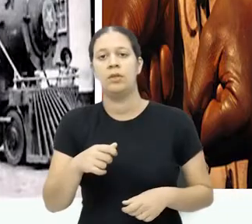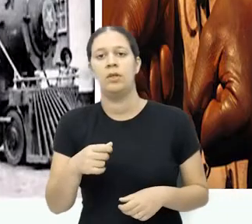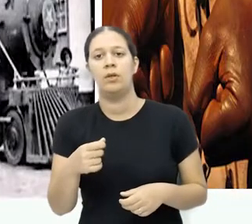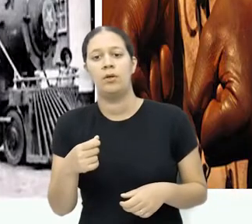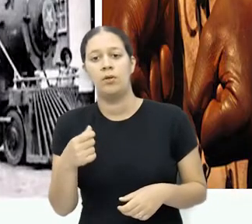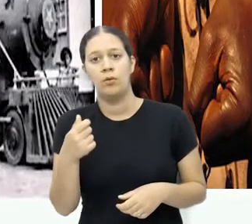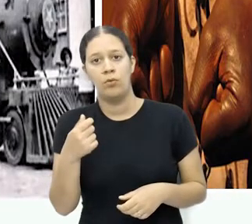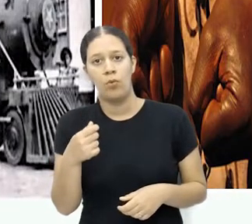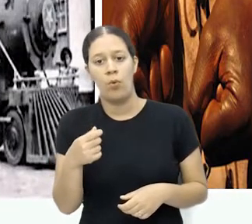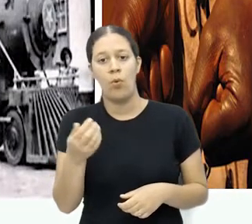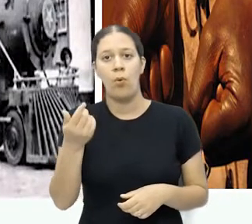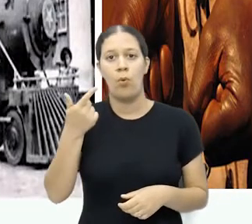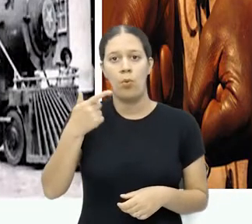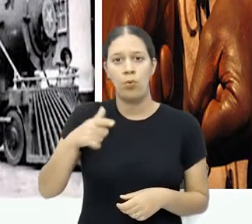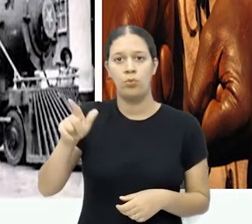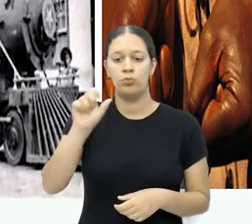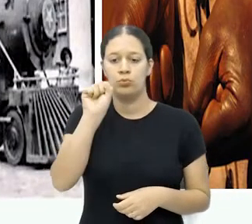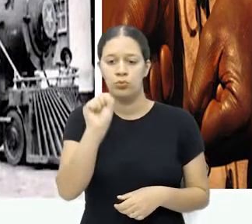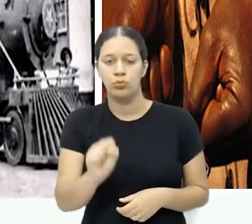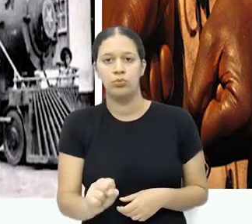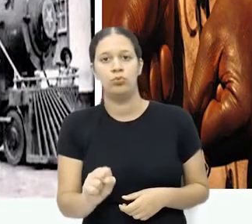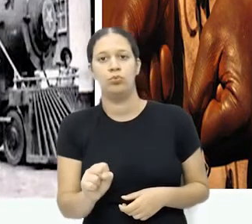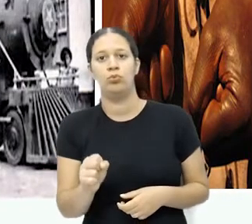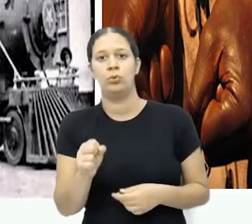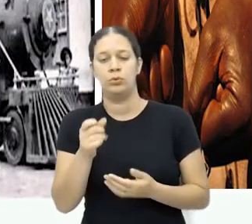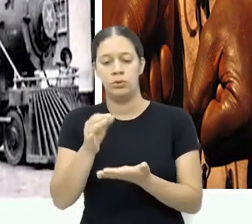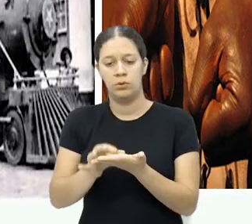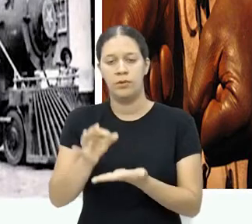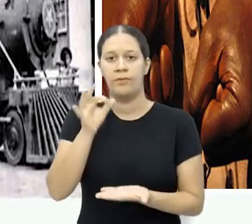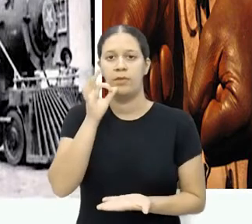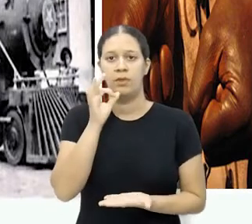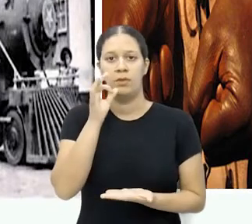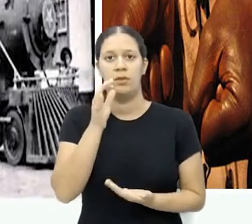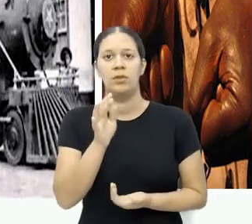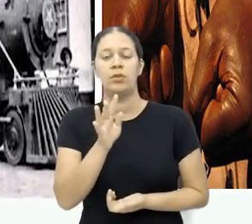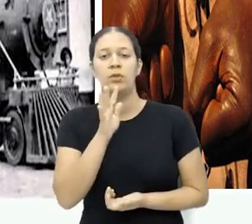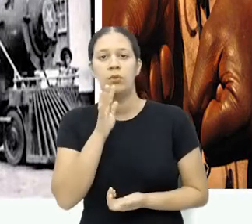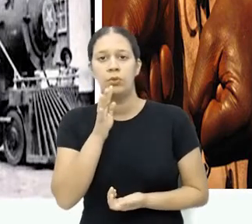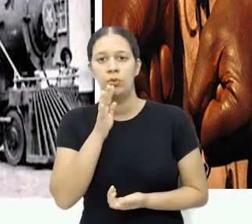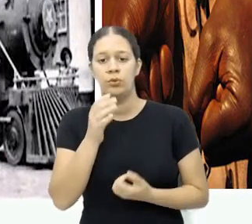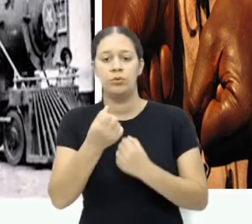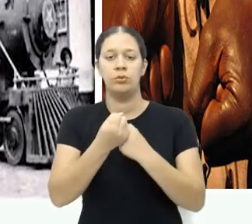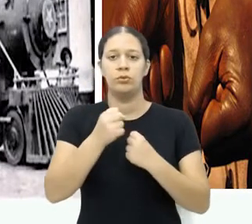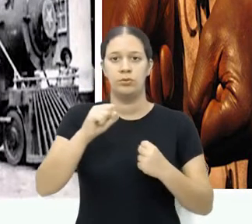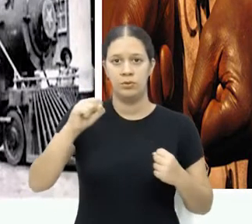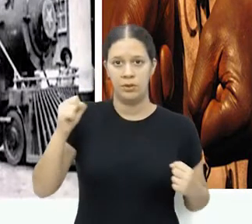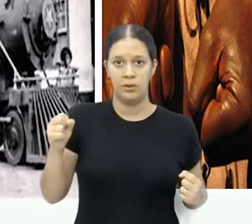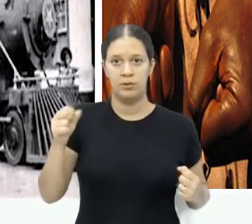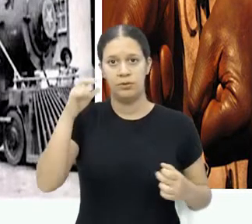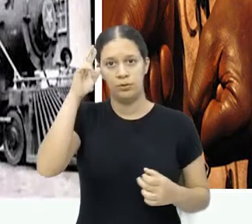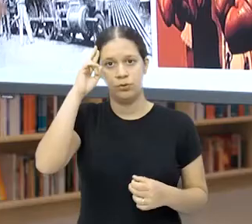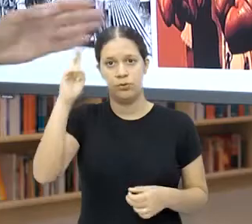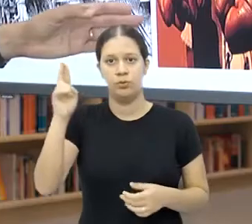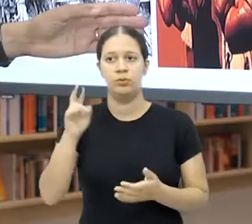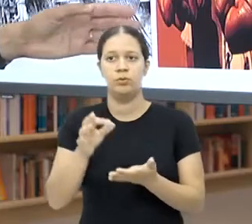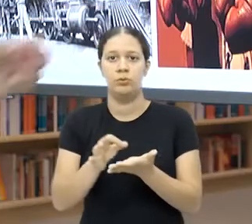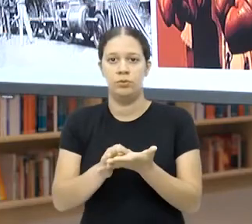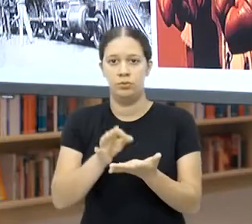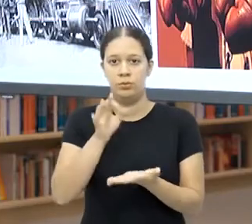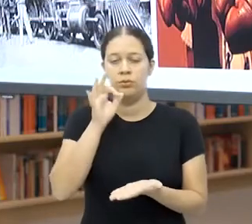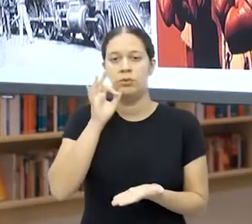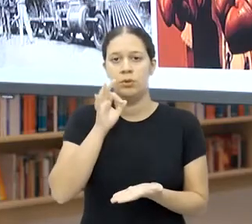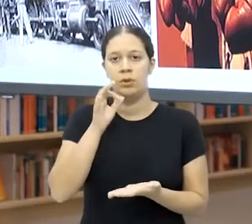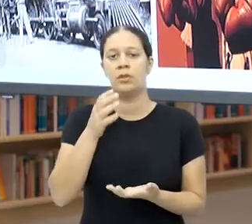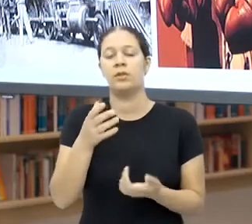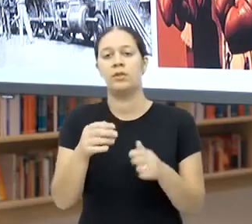Sudeste, nós estamos vendo plantação do café e agora conhecido como os grandes barões de café, beleza? Que era feita